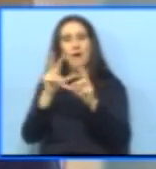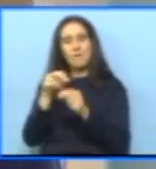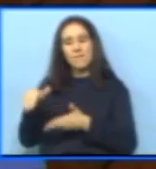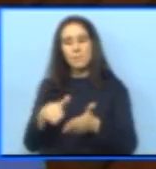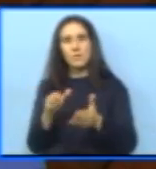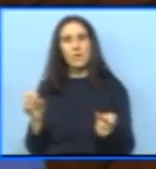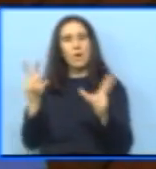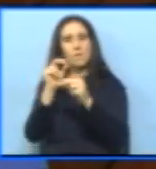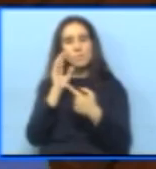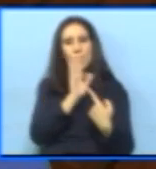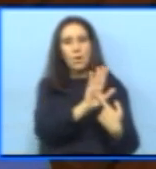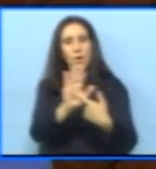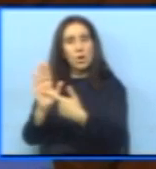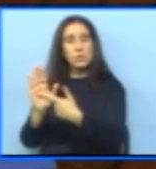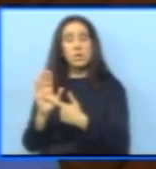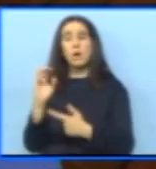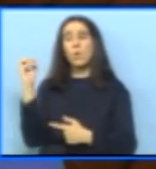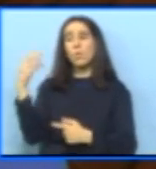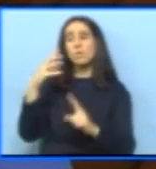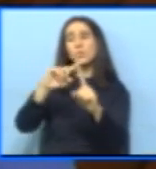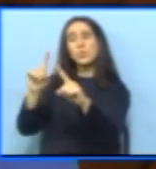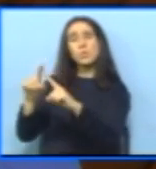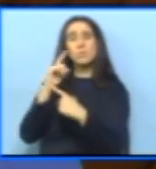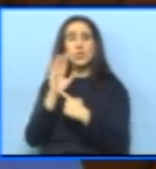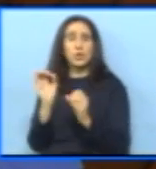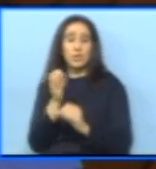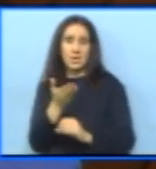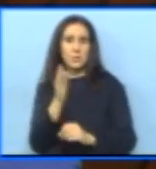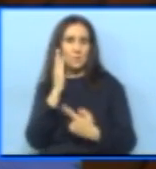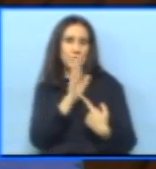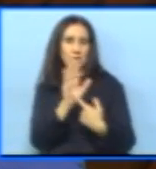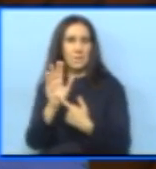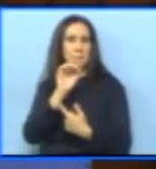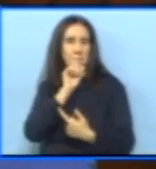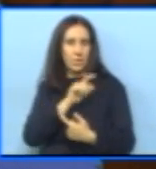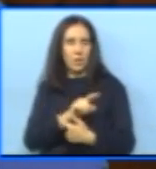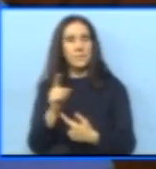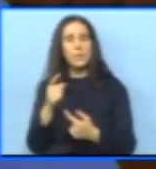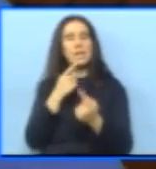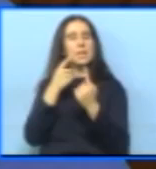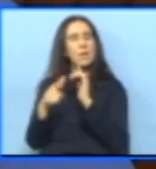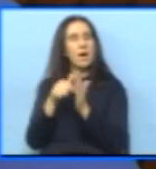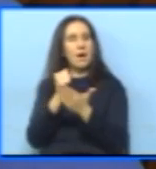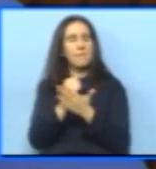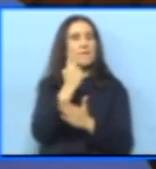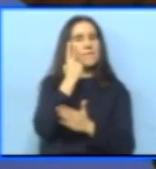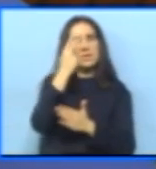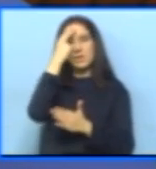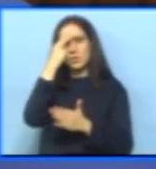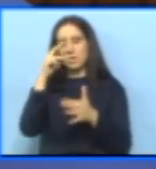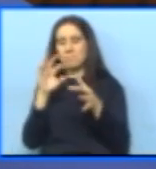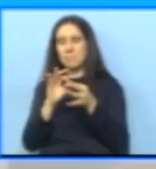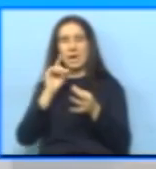caminhos que outras luzes não mostram e que esta pode mostrar. Portanto, este diálogo constante com a vida e com a história é